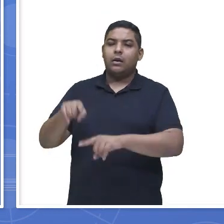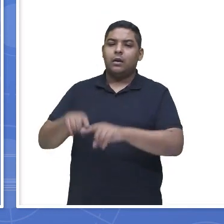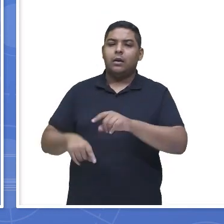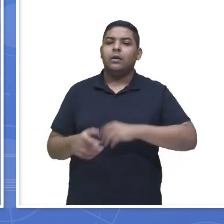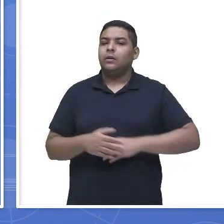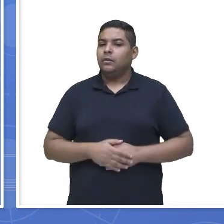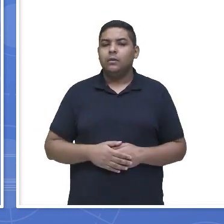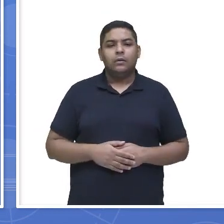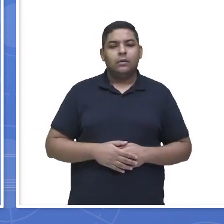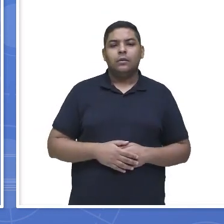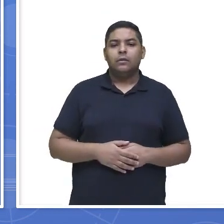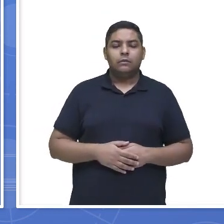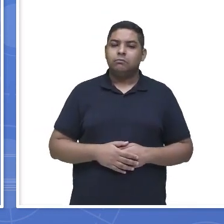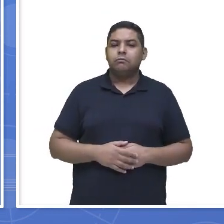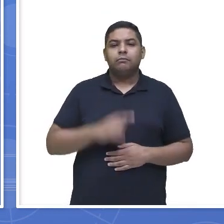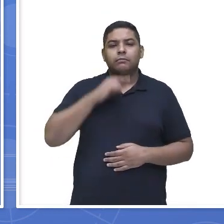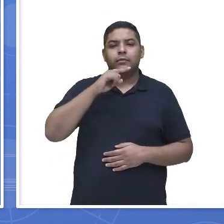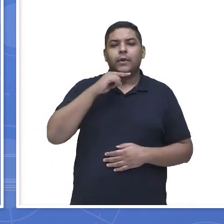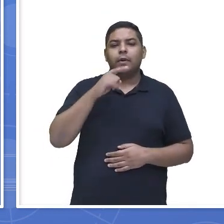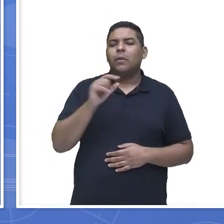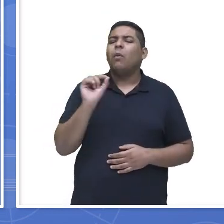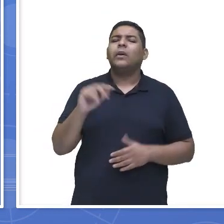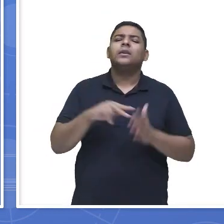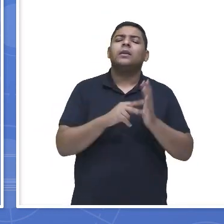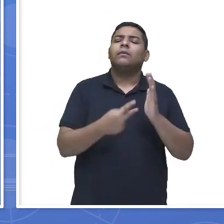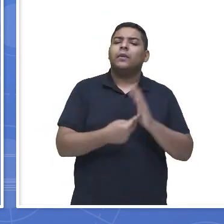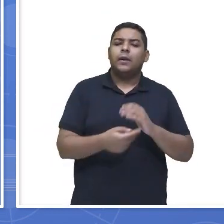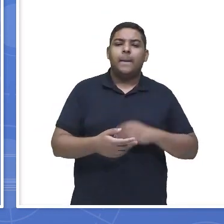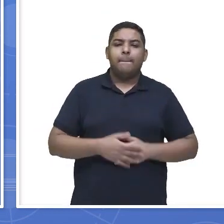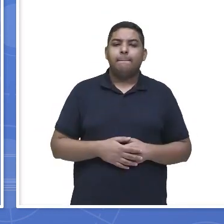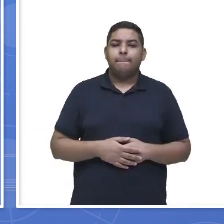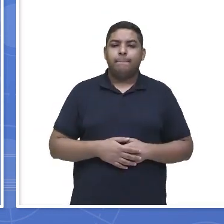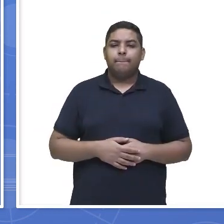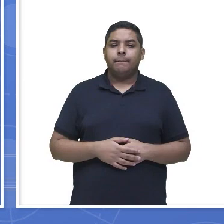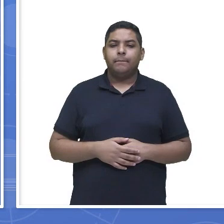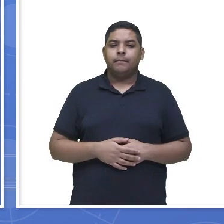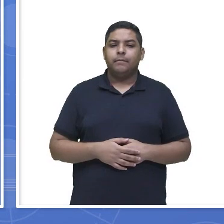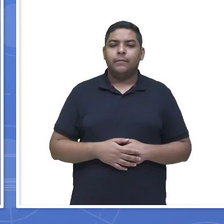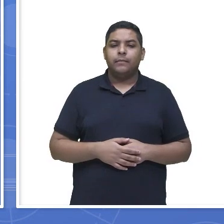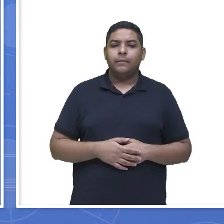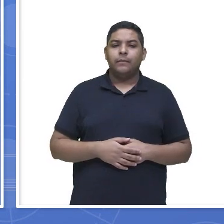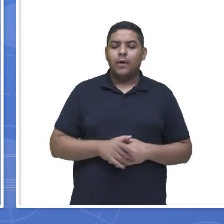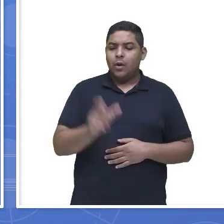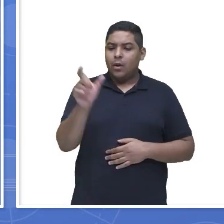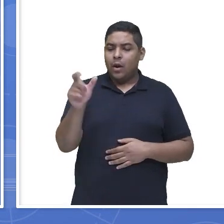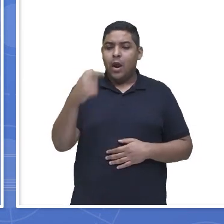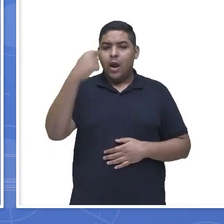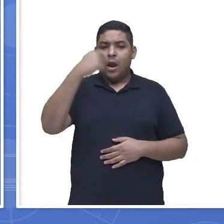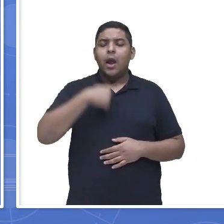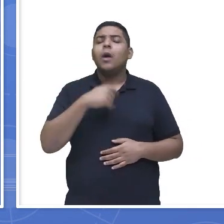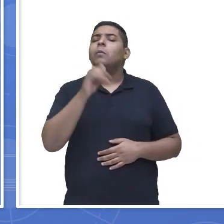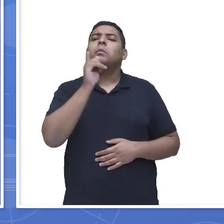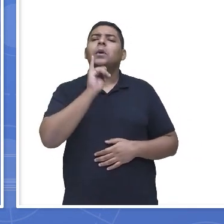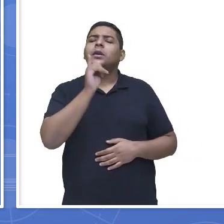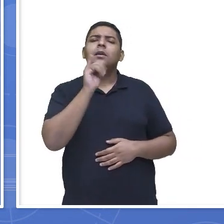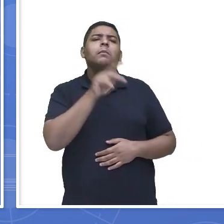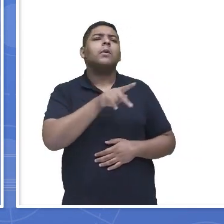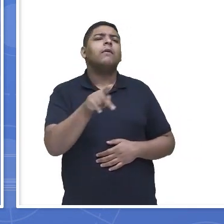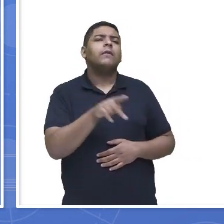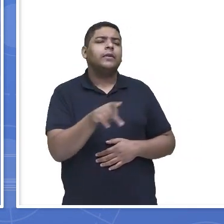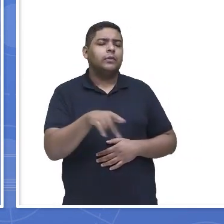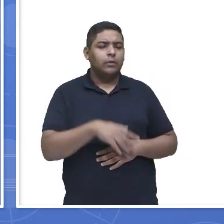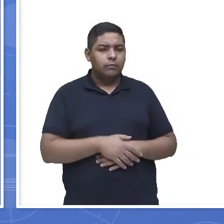não pode apreender o objeto. Pessoal, o que é isso? O sujeito não pode conhecer o objeto. Eu, professor